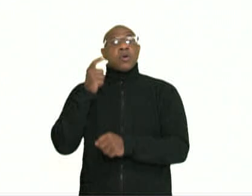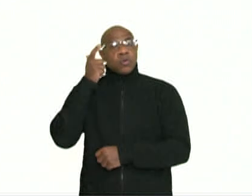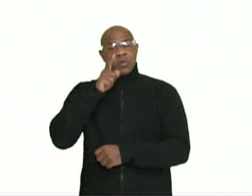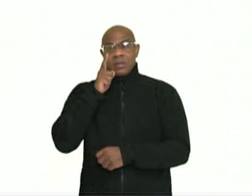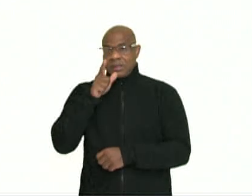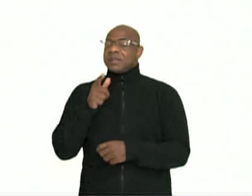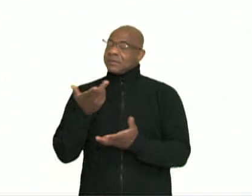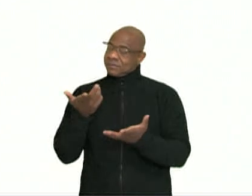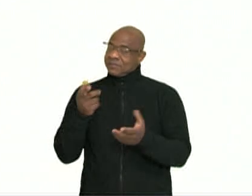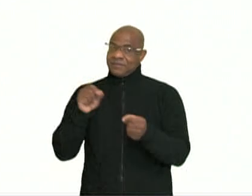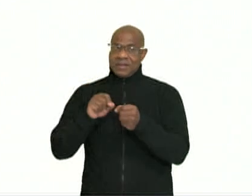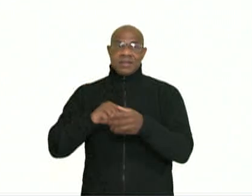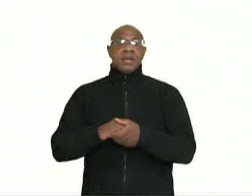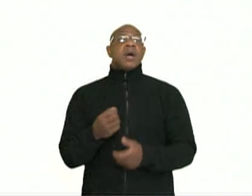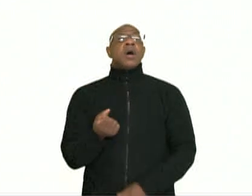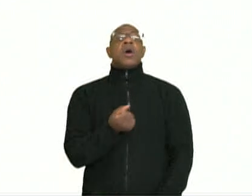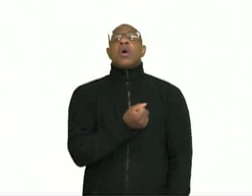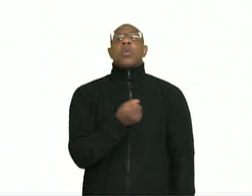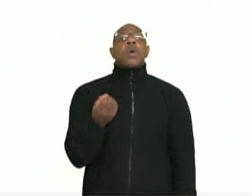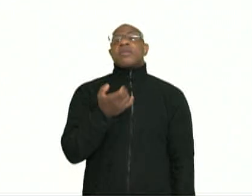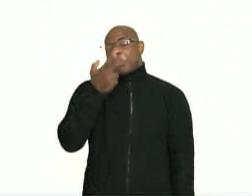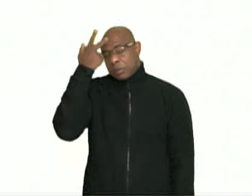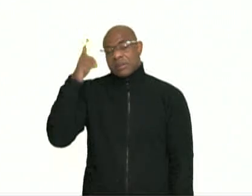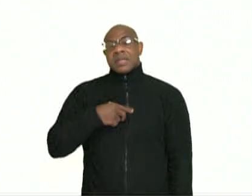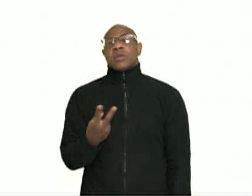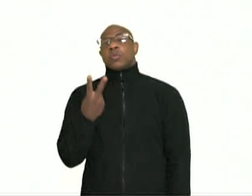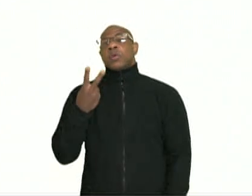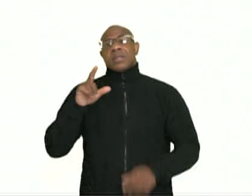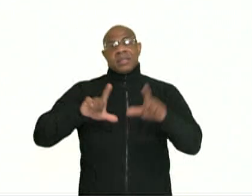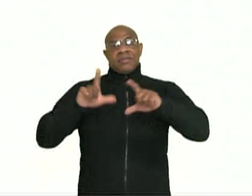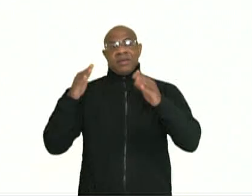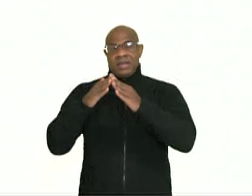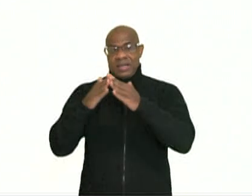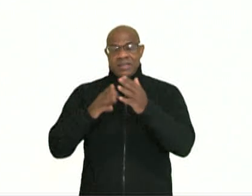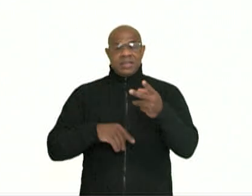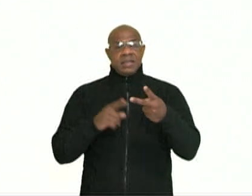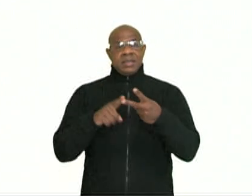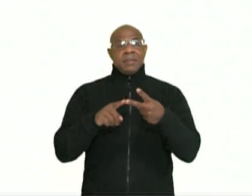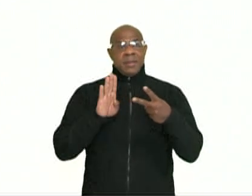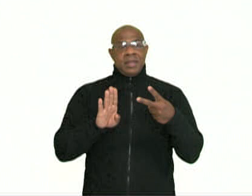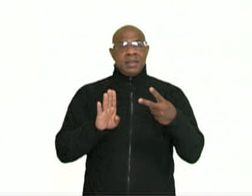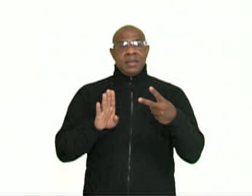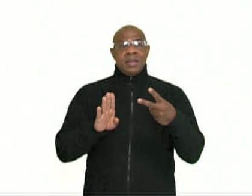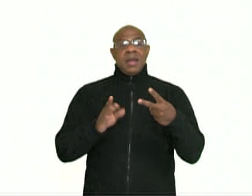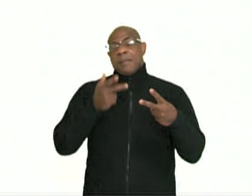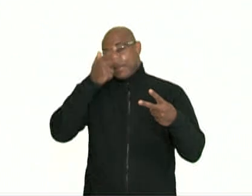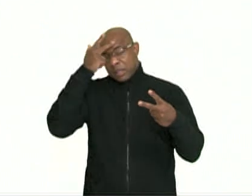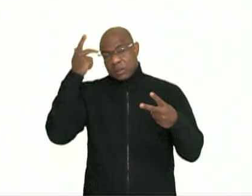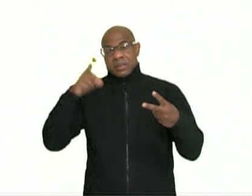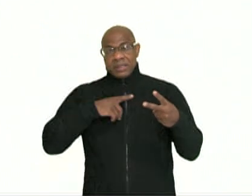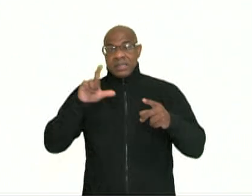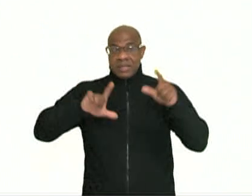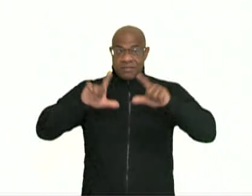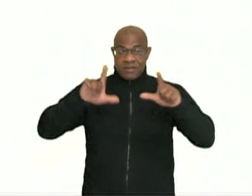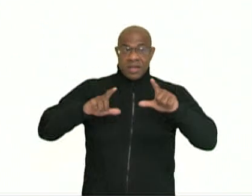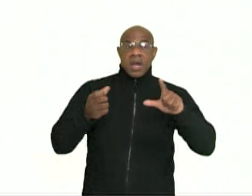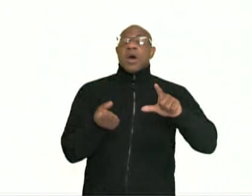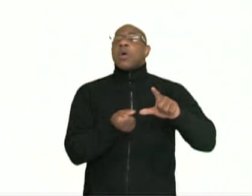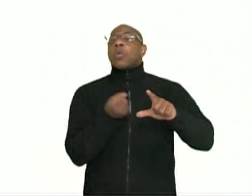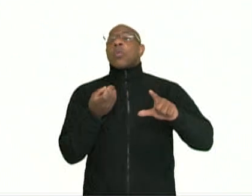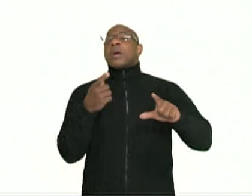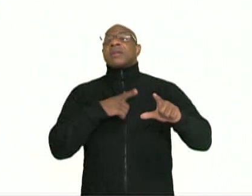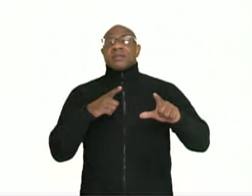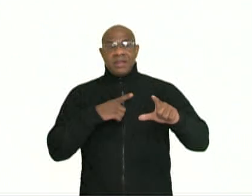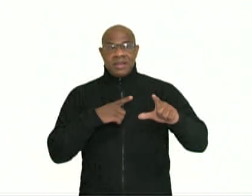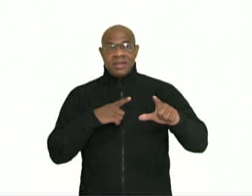determinar. Ele quer saber. Quantas pessoas têm duas TVs em casa? Na letra A. Letra B. Das pessoas que possuem TV, quantas pessoas